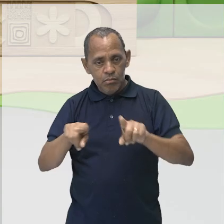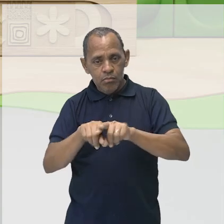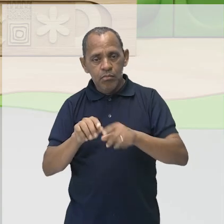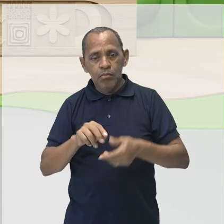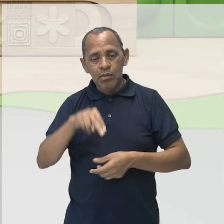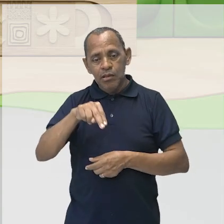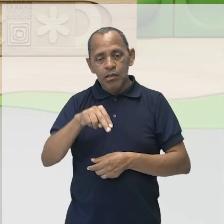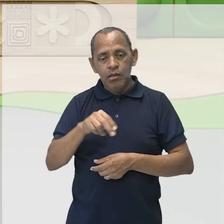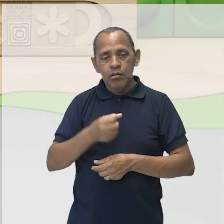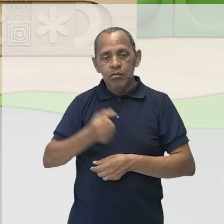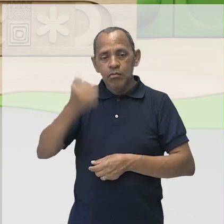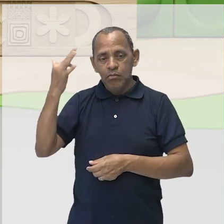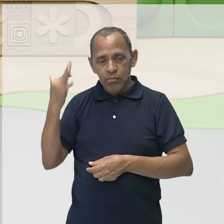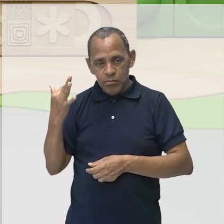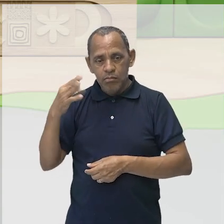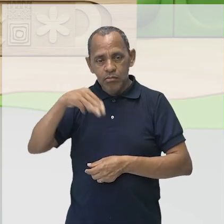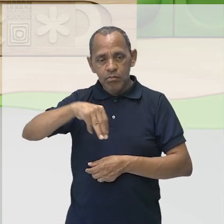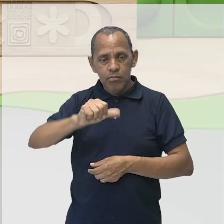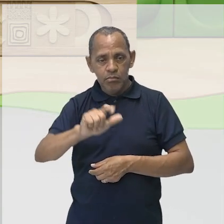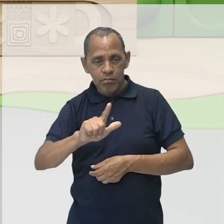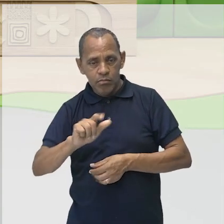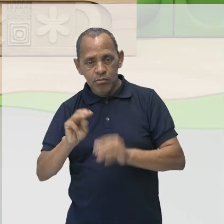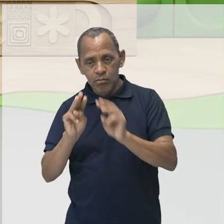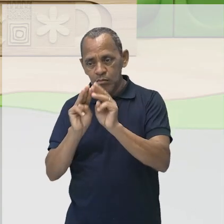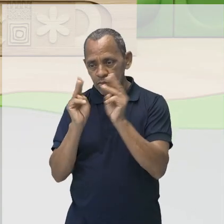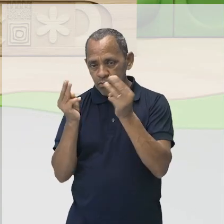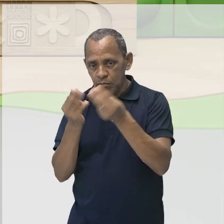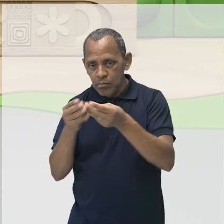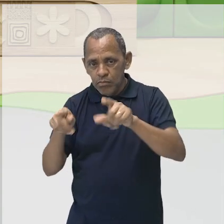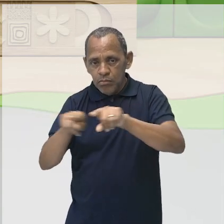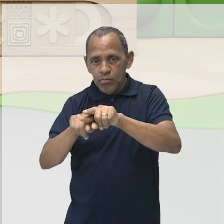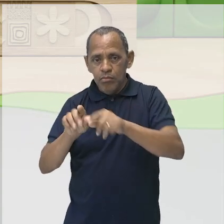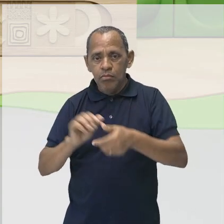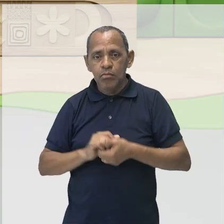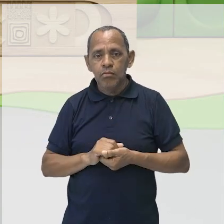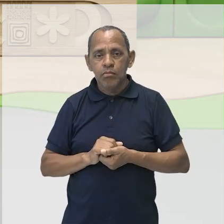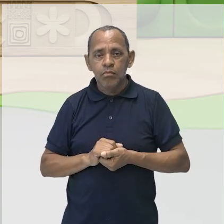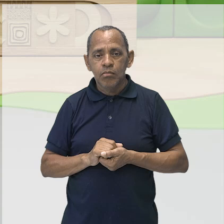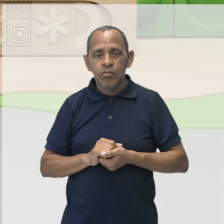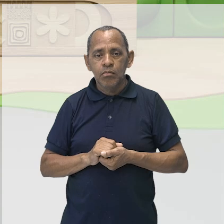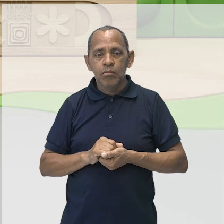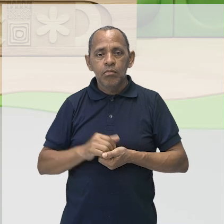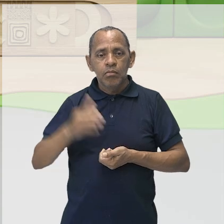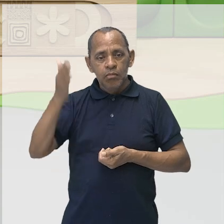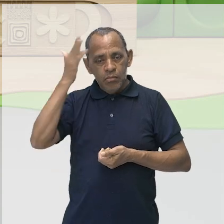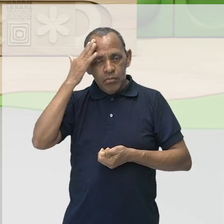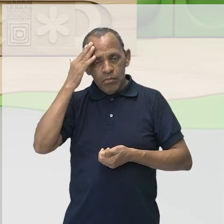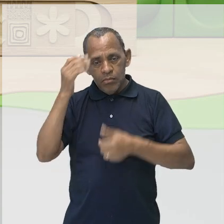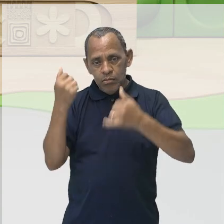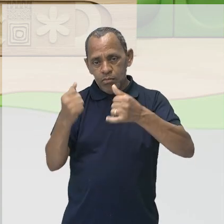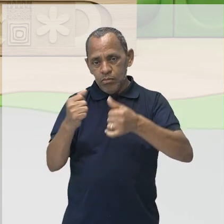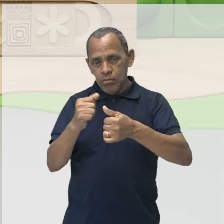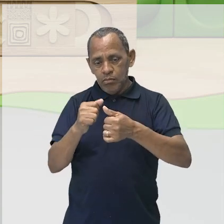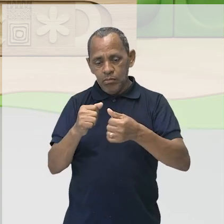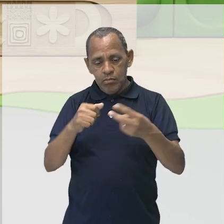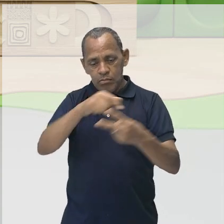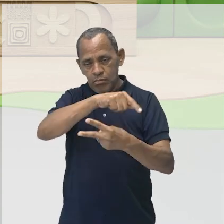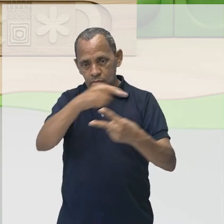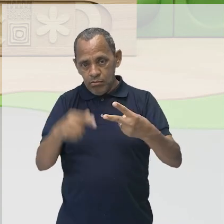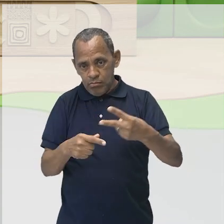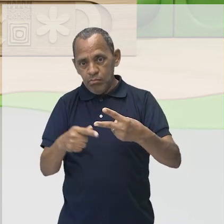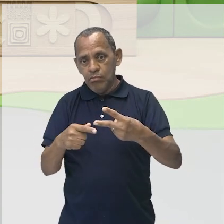o N é o número de mols de uma substância. Então, agora a gente precisa entender que, embora a massa molar e a